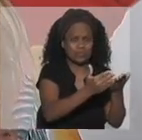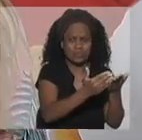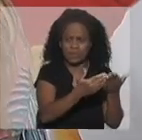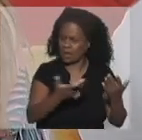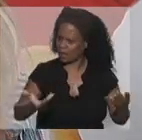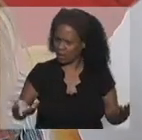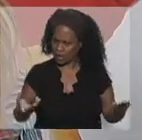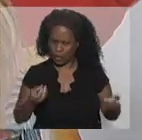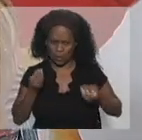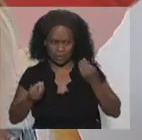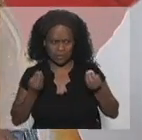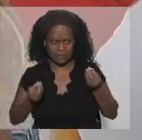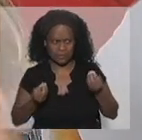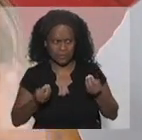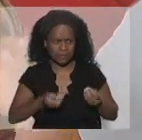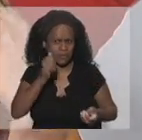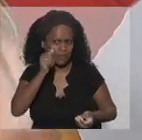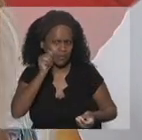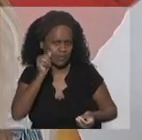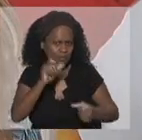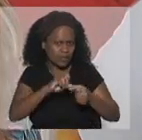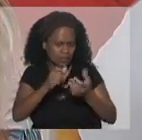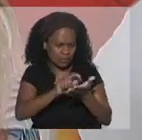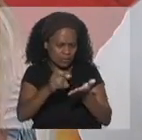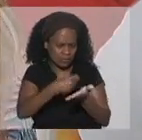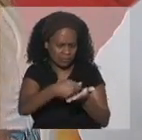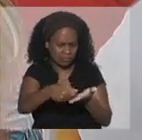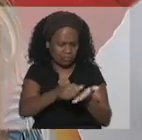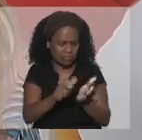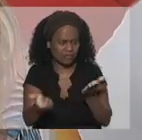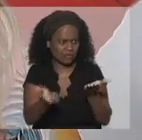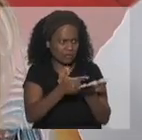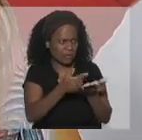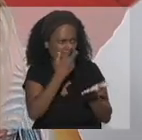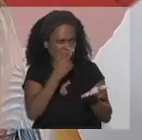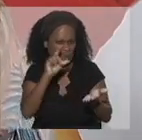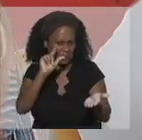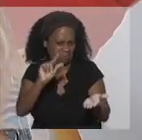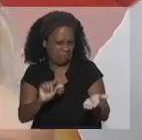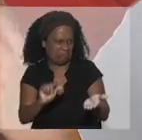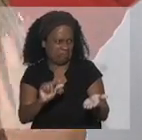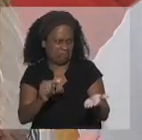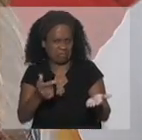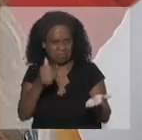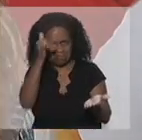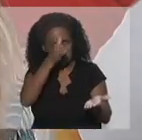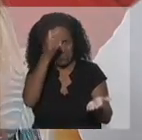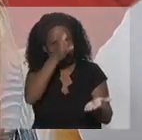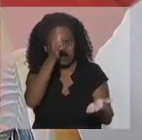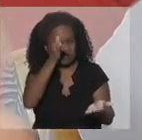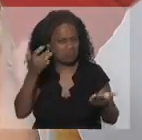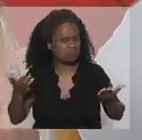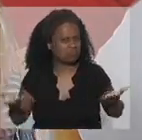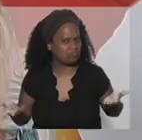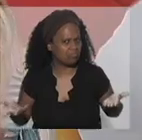como se o livro escrito por mulher e tratando de temas femininos fosse uma coisa menor, mais